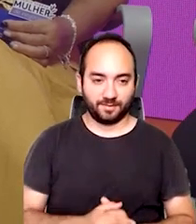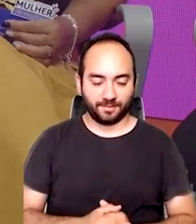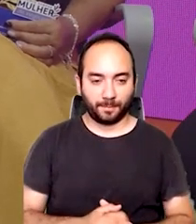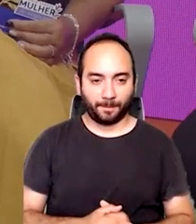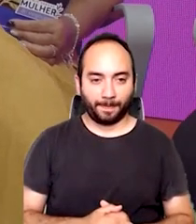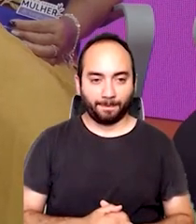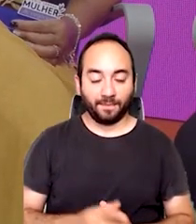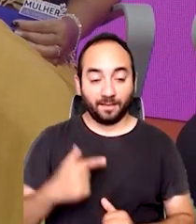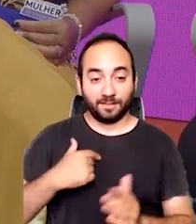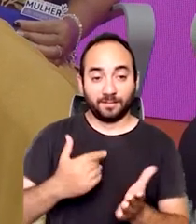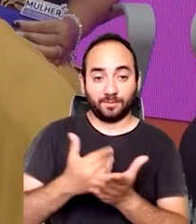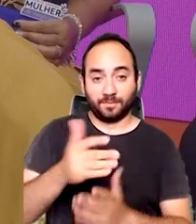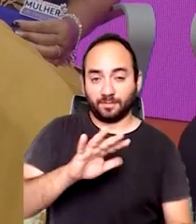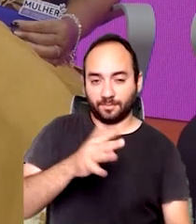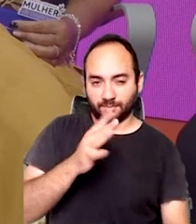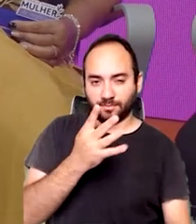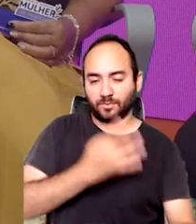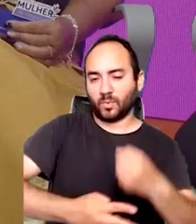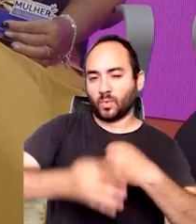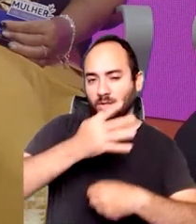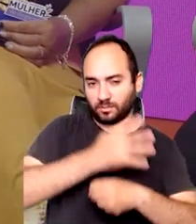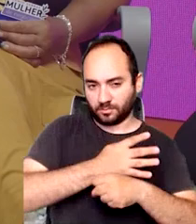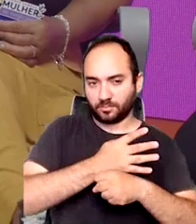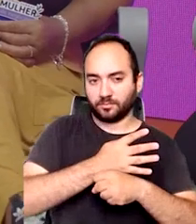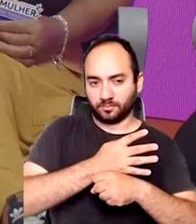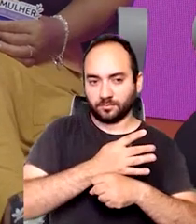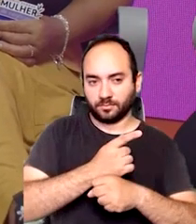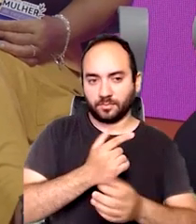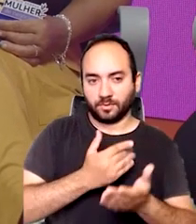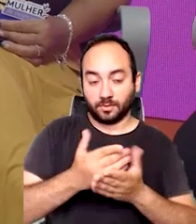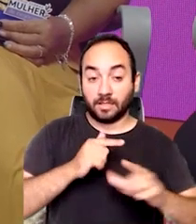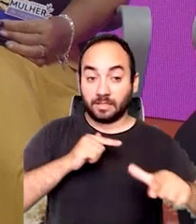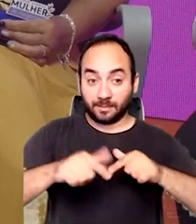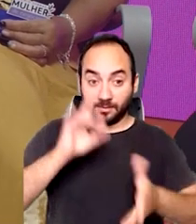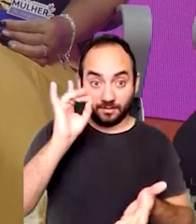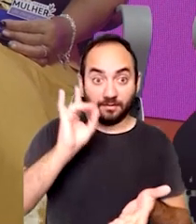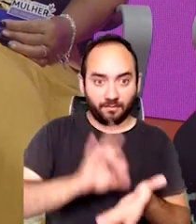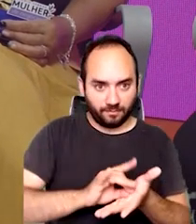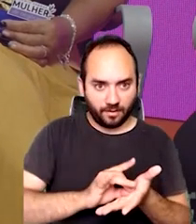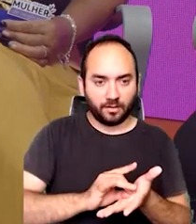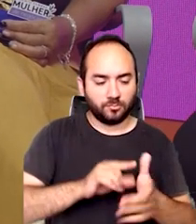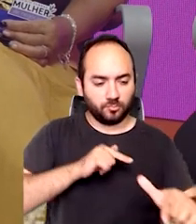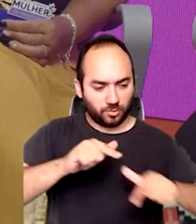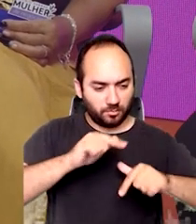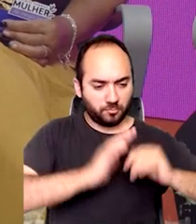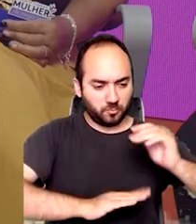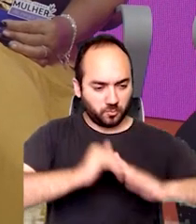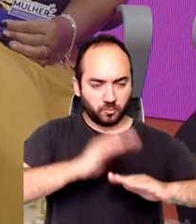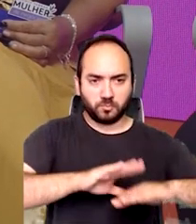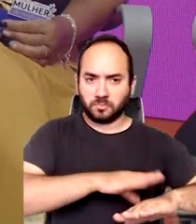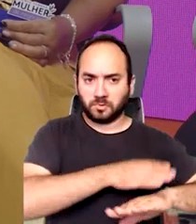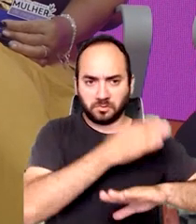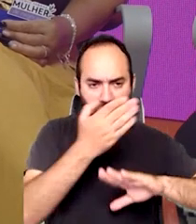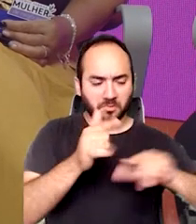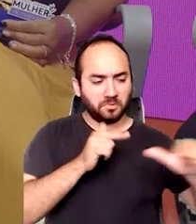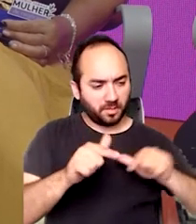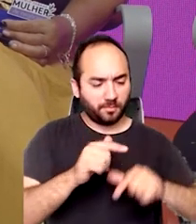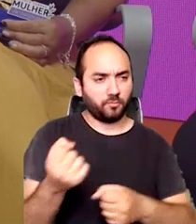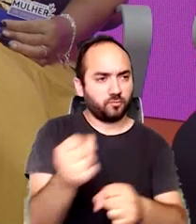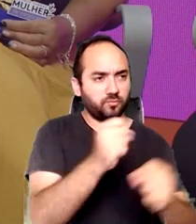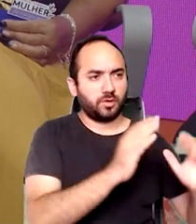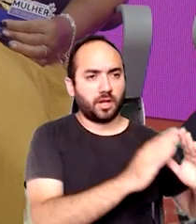Eh Eu comecei mais ou menos há uns 4 anos atrás a ser realmente diarista profissional